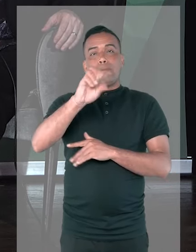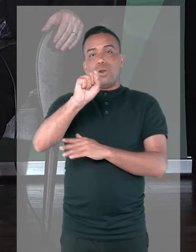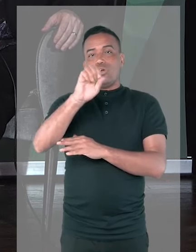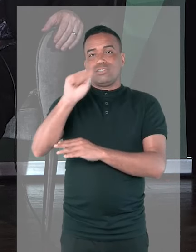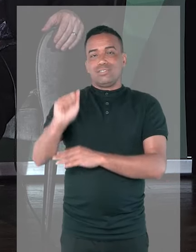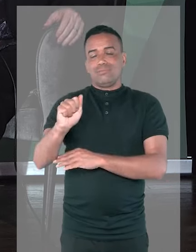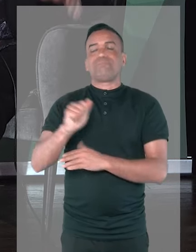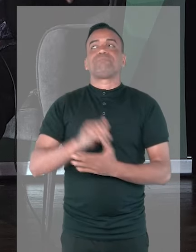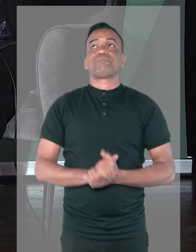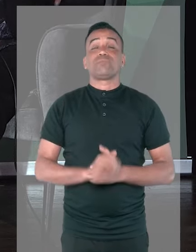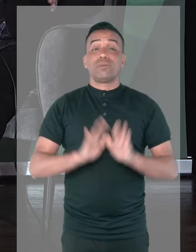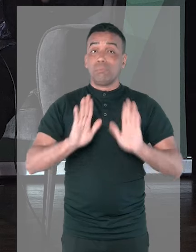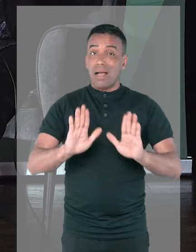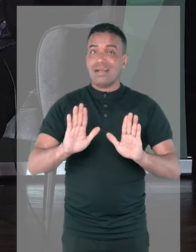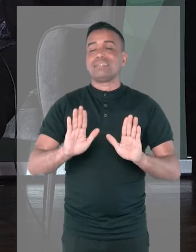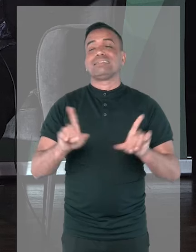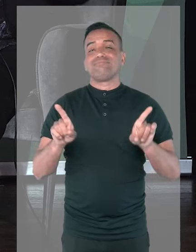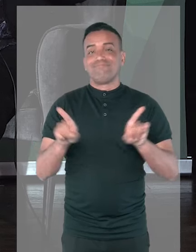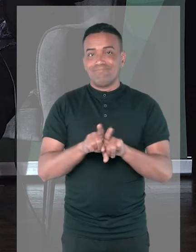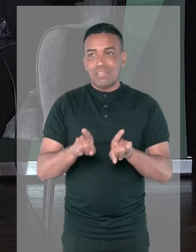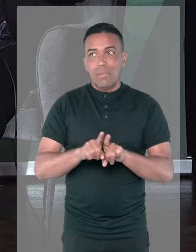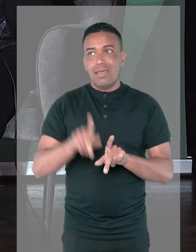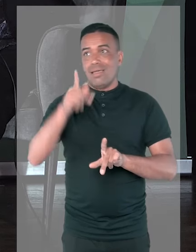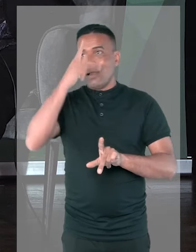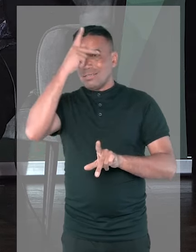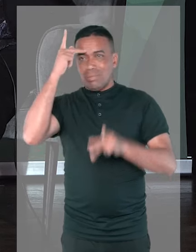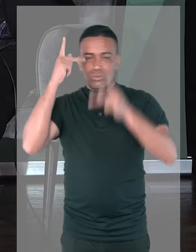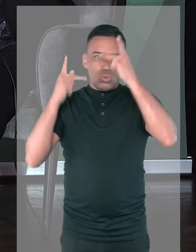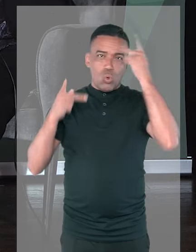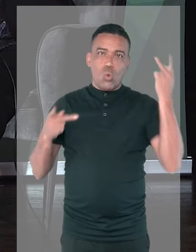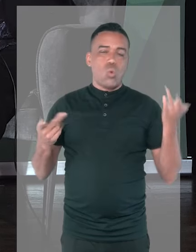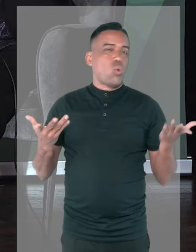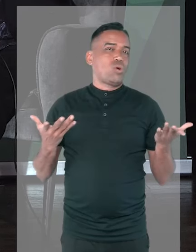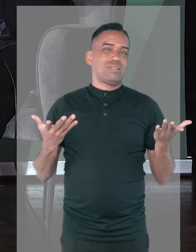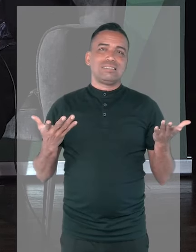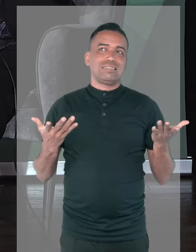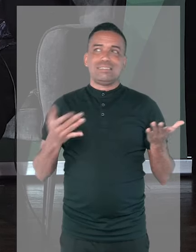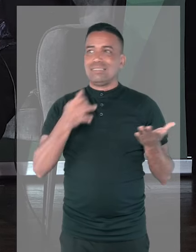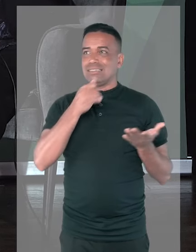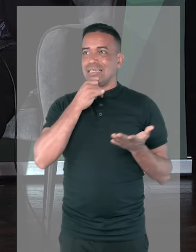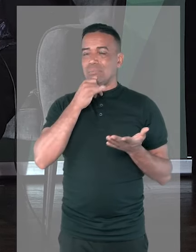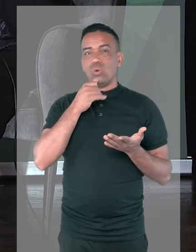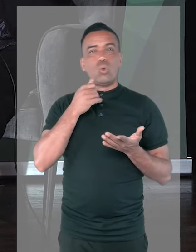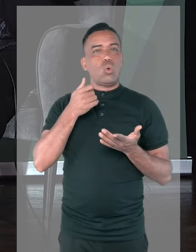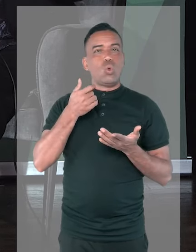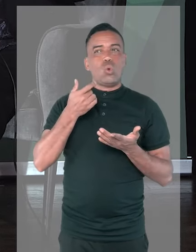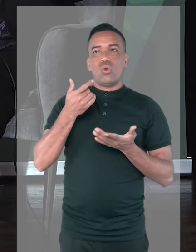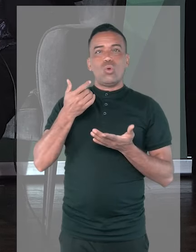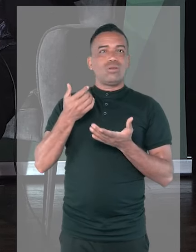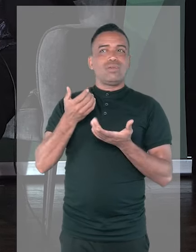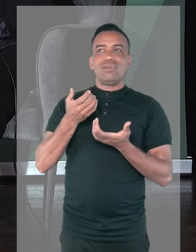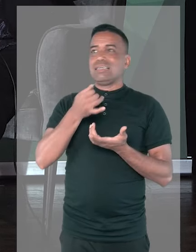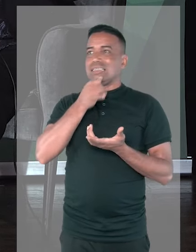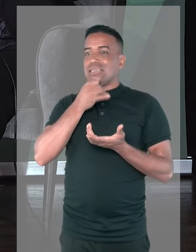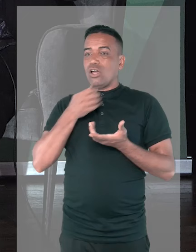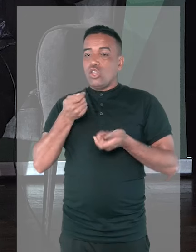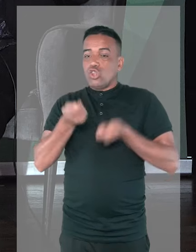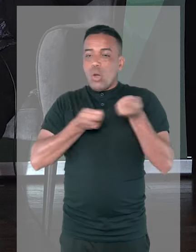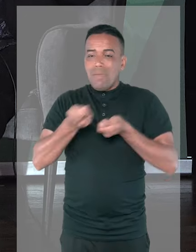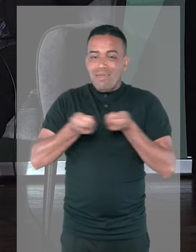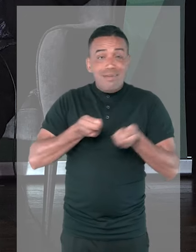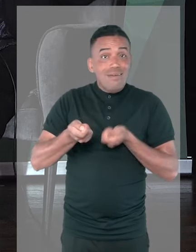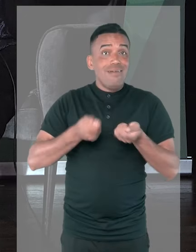Mas, por outro lado, as pessoas, os índices de analfabetismo secundário, que é aquele tipo de analfabetismo que não permite mais que